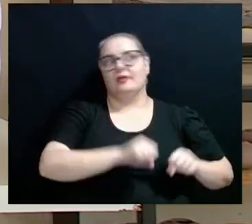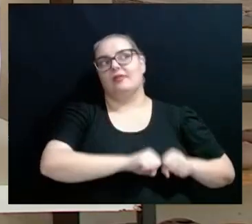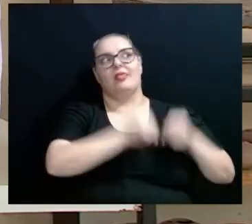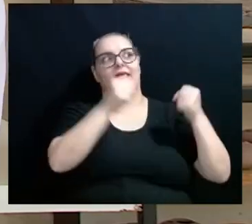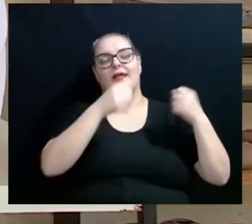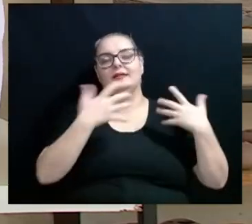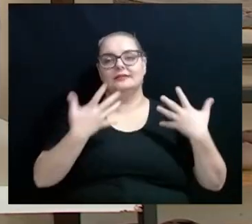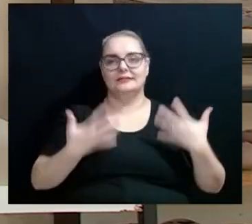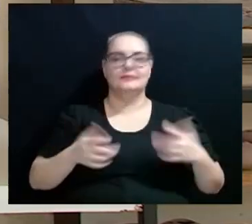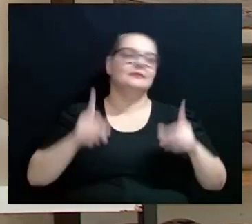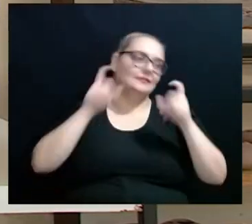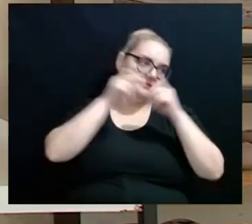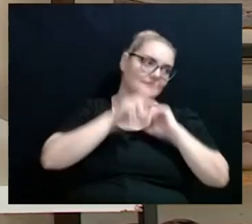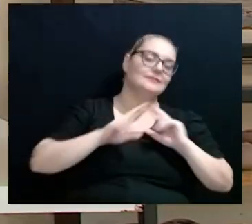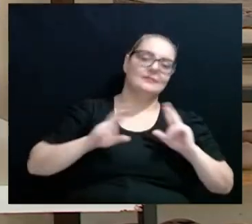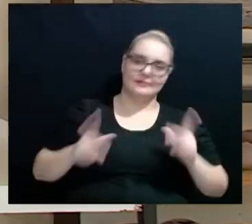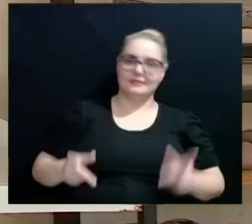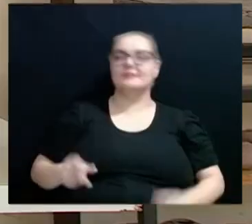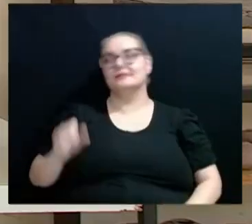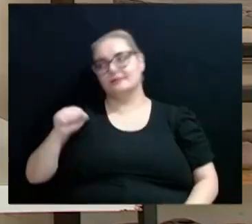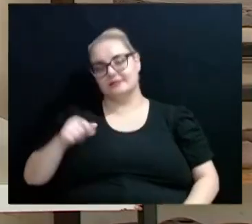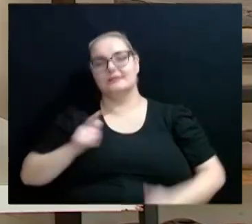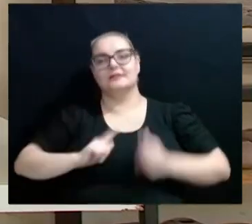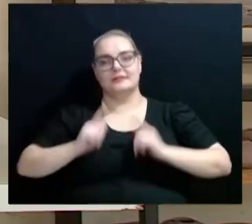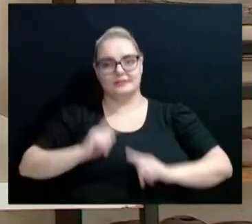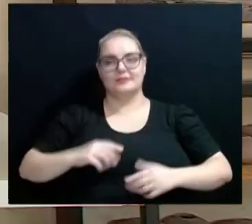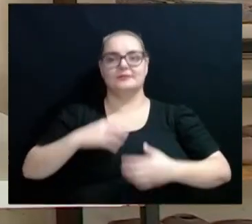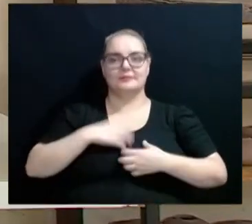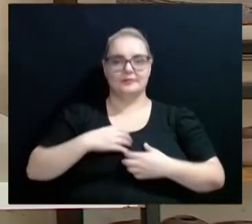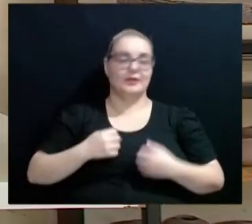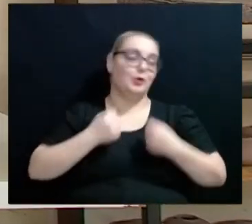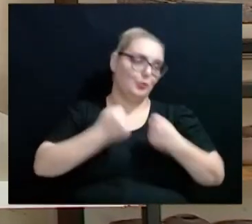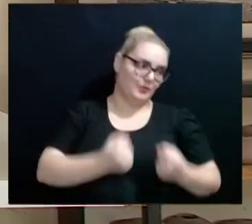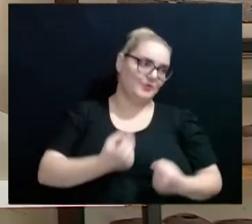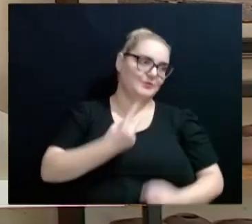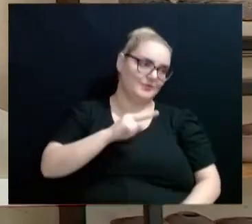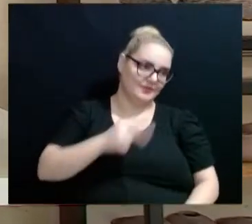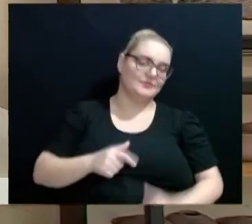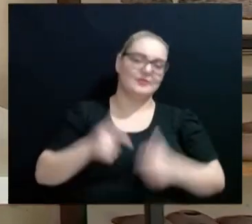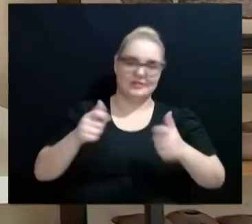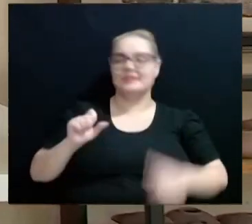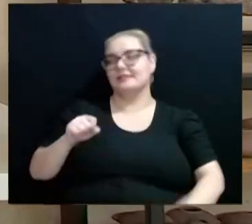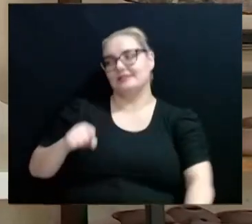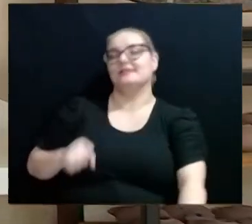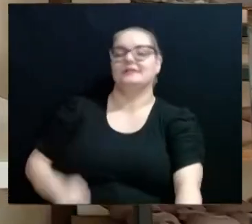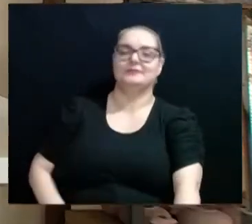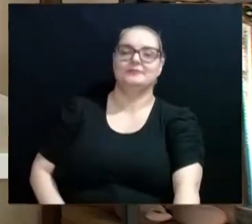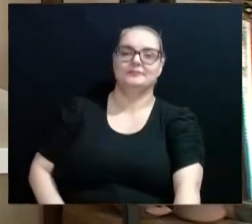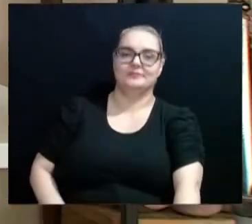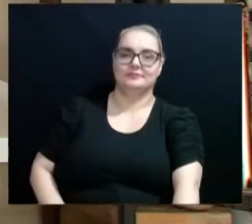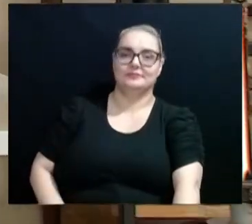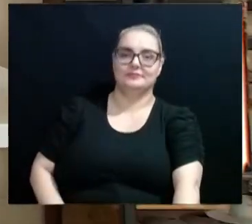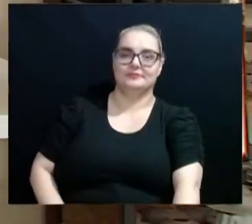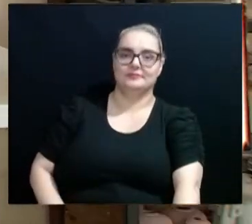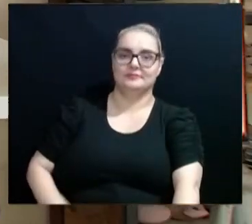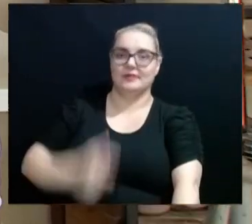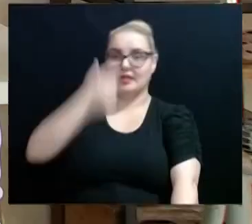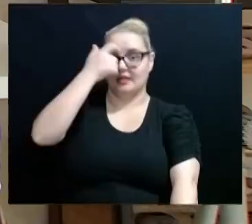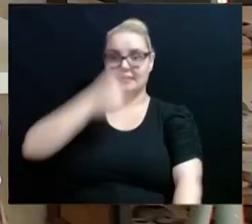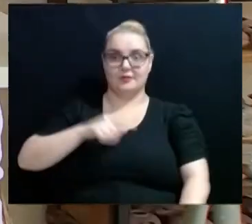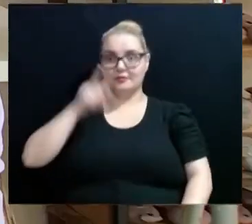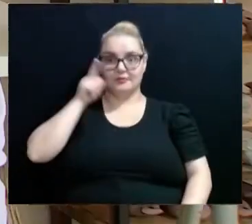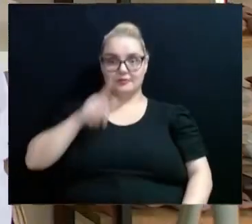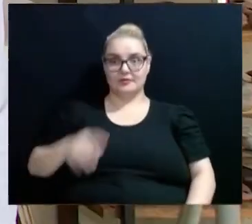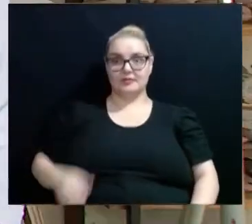você sabe que o mundo está acabando. Então, bem diferente, né? É bem diferente. Então, a gestão emocional é muito importante. O peso é 2 vezes maior. É diferente. Então,